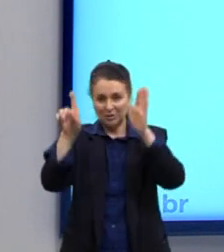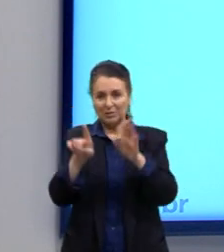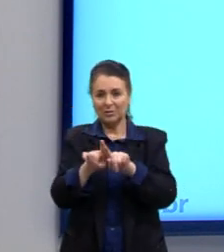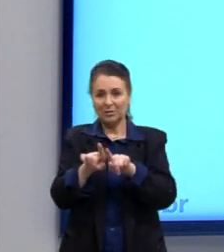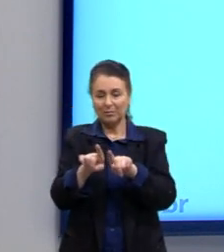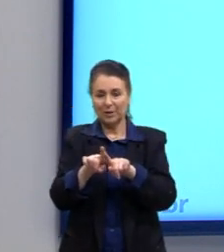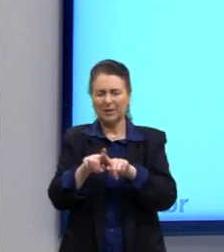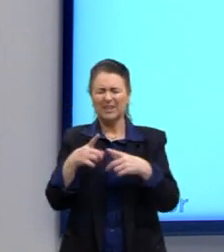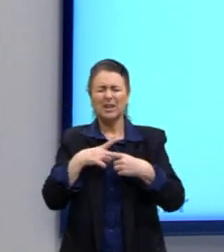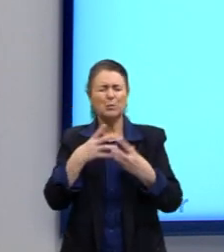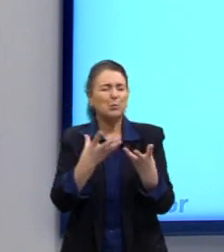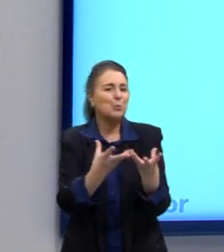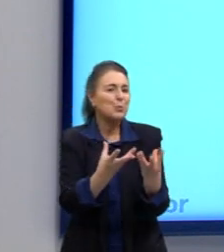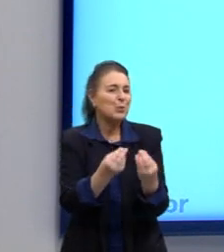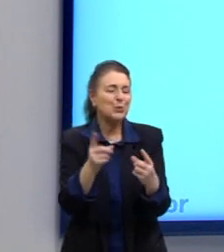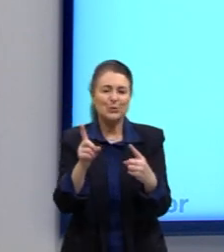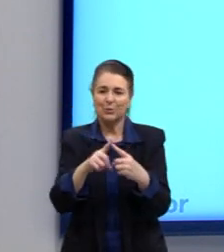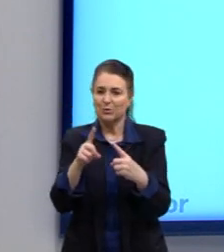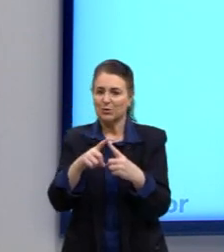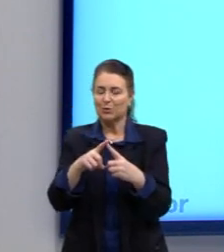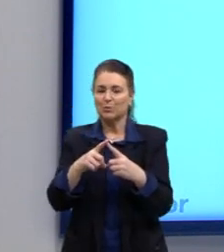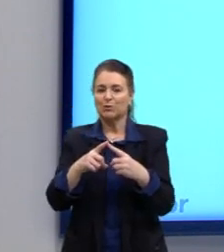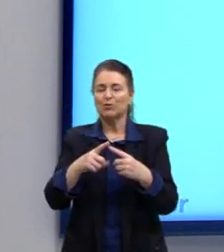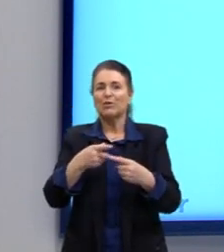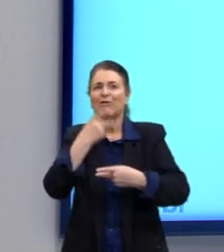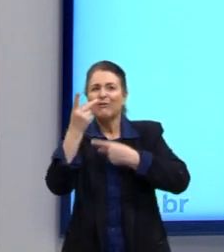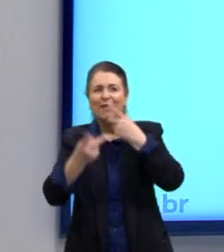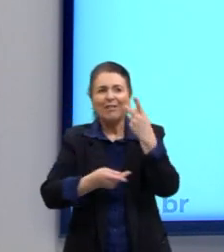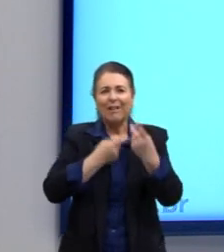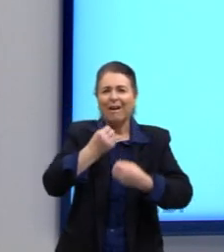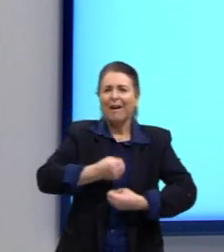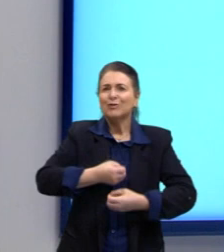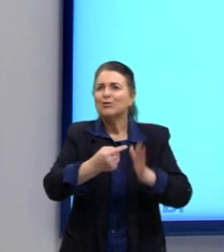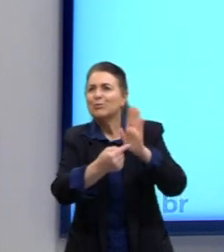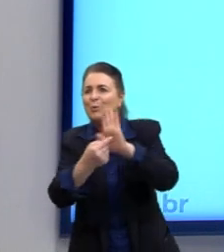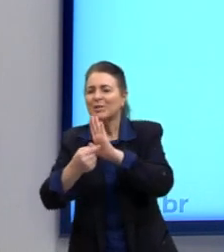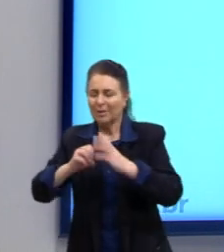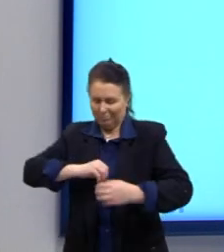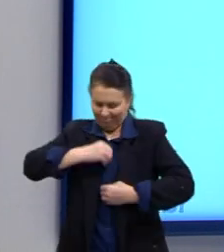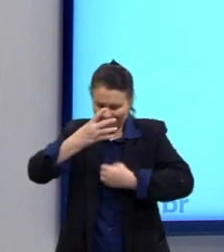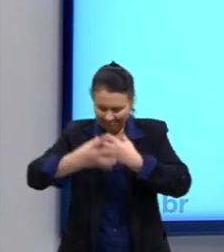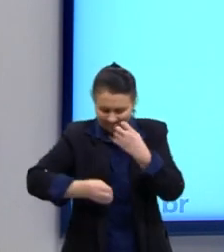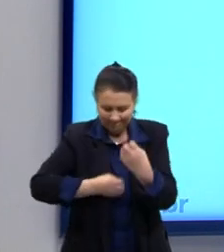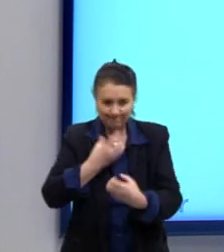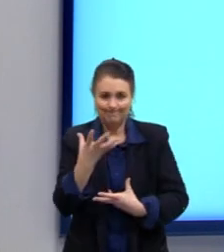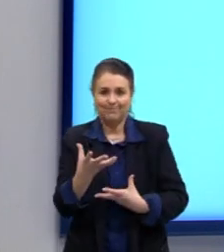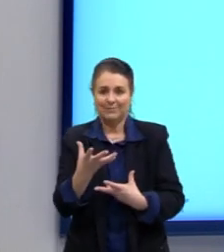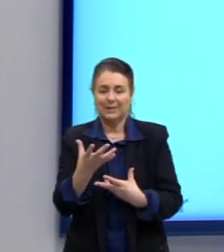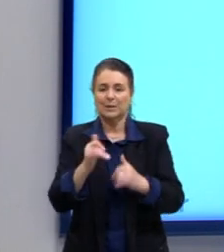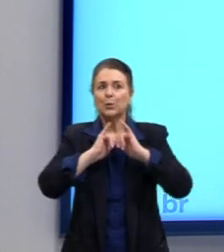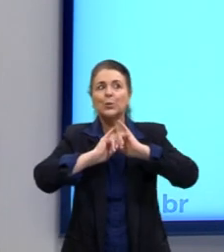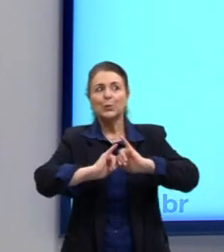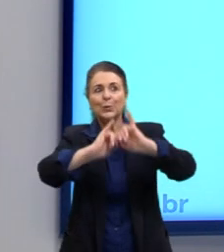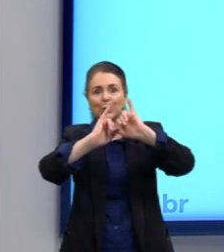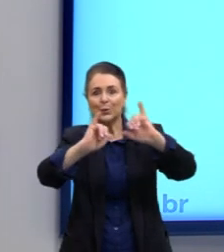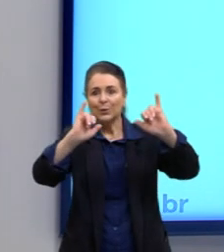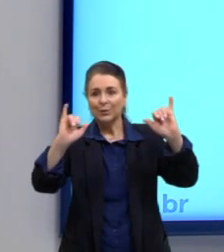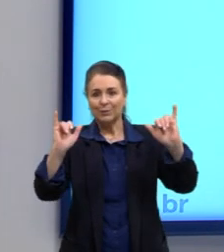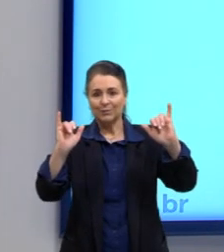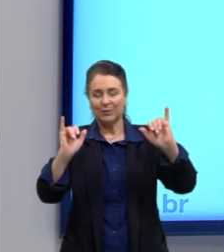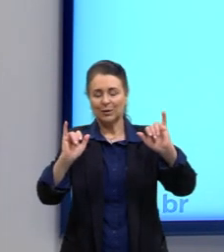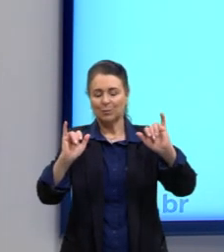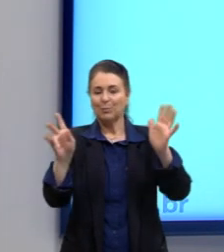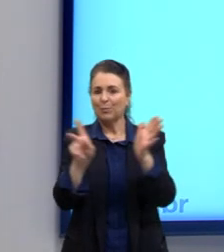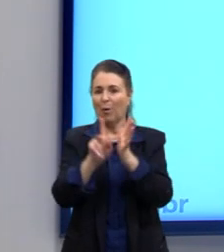muitas formas e nos expressarmos tudo isso faz parte da nossa transmissão de informações do